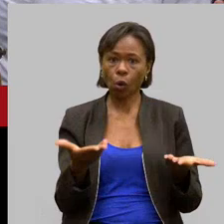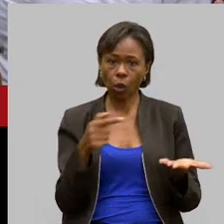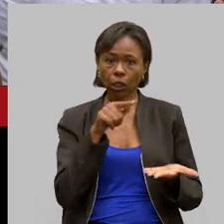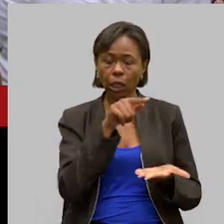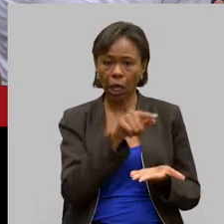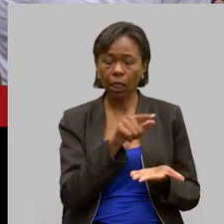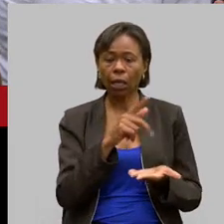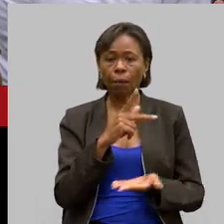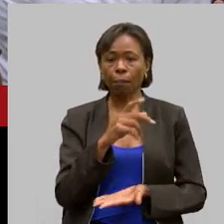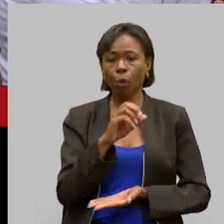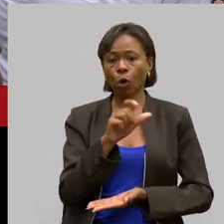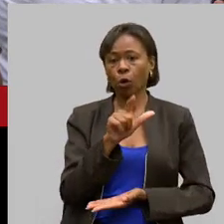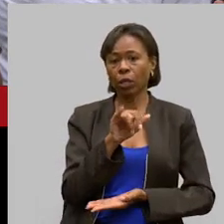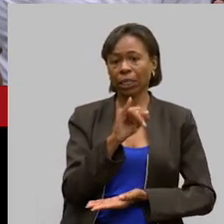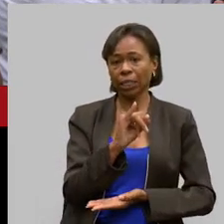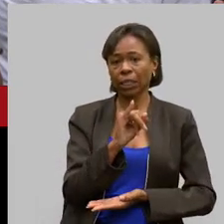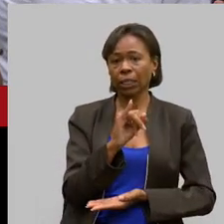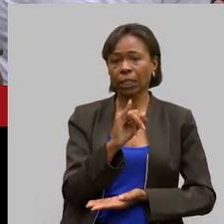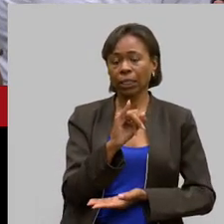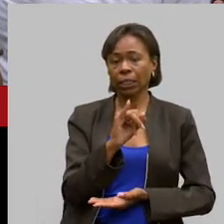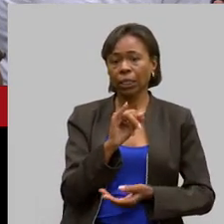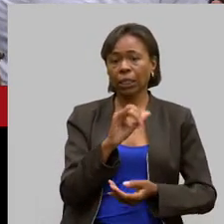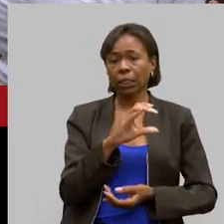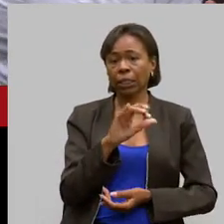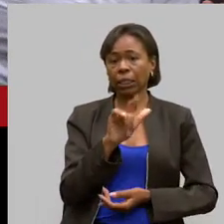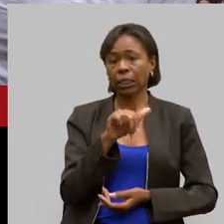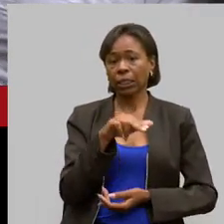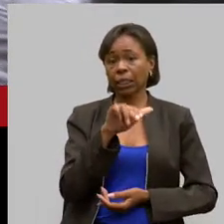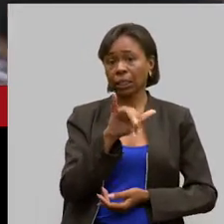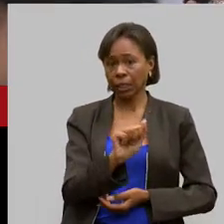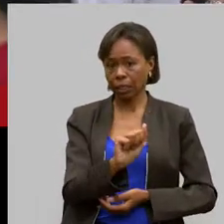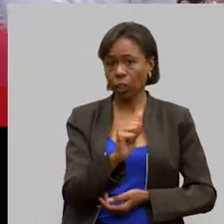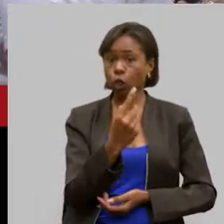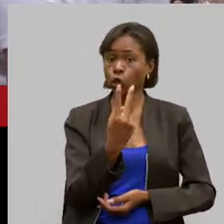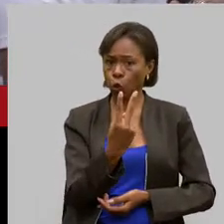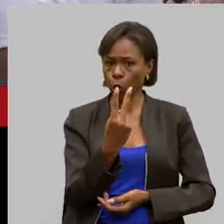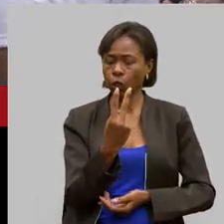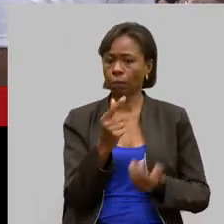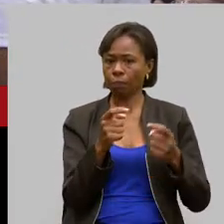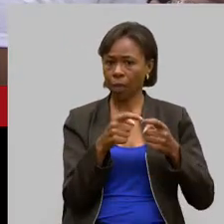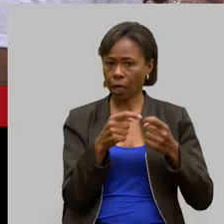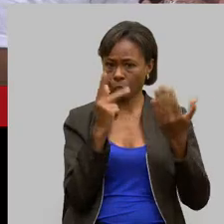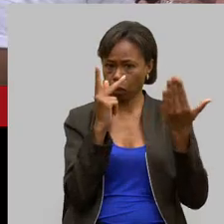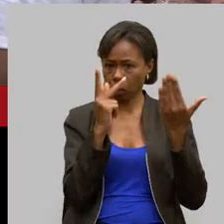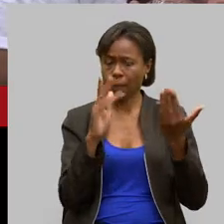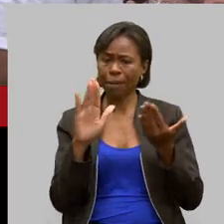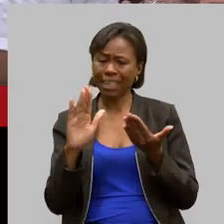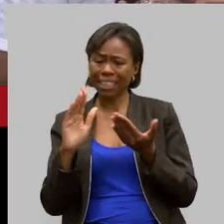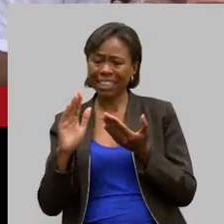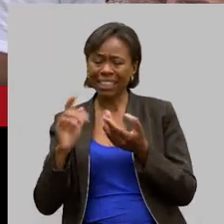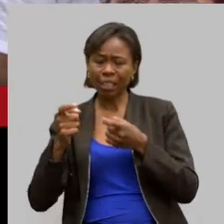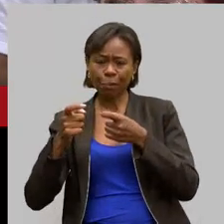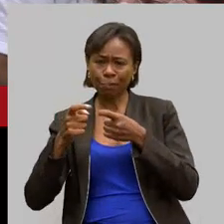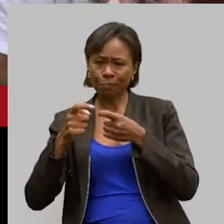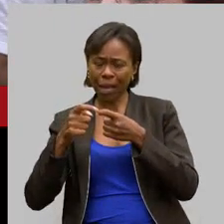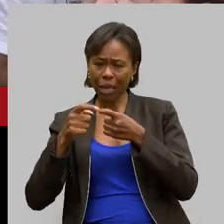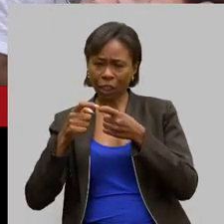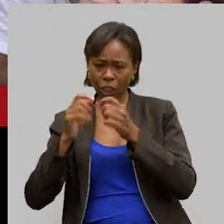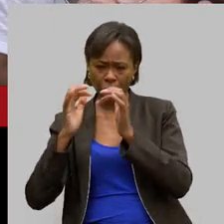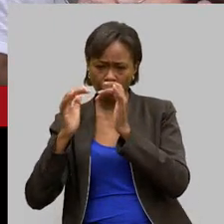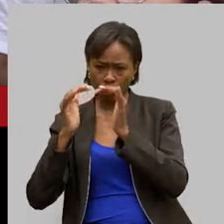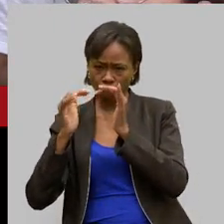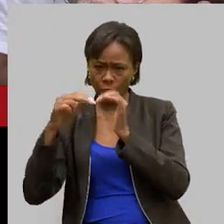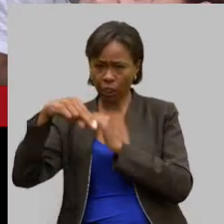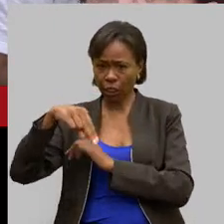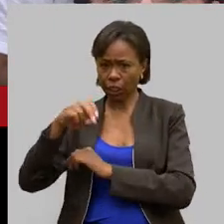Nós temos dois psiquiatras mas eh neuro nós não temos levei alternativa junto à faculdade